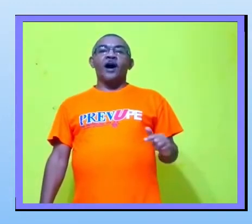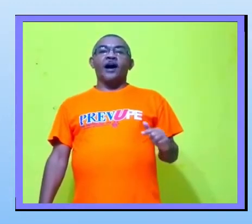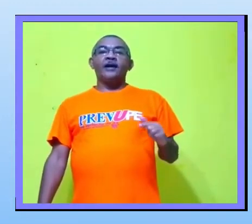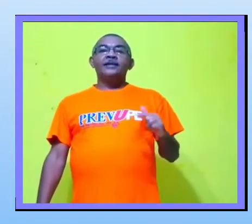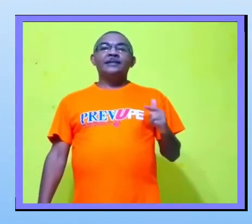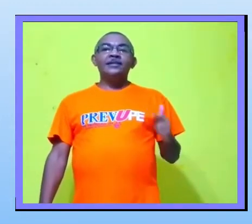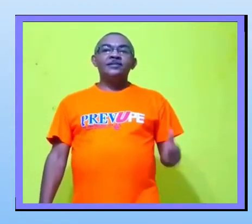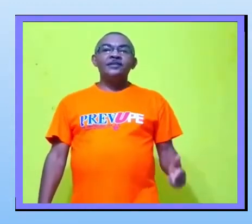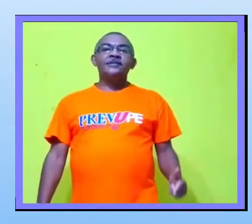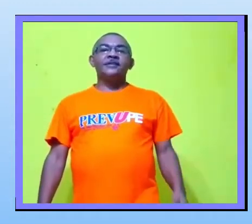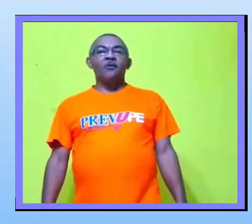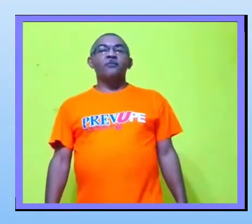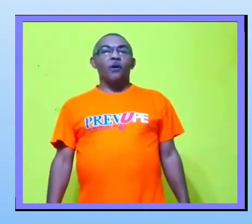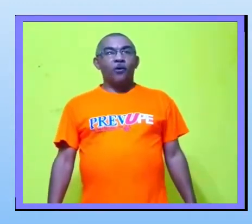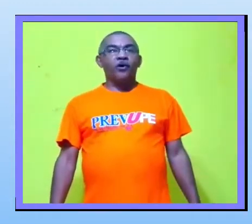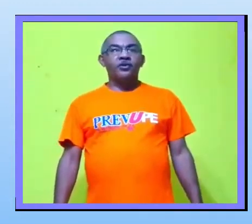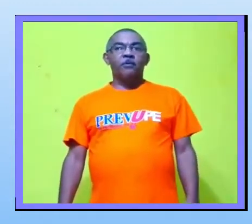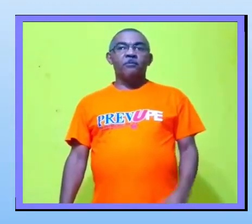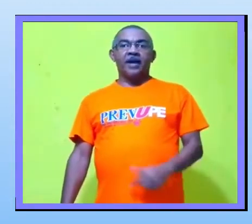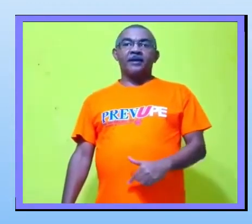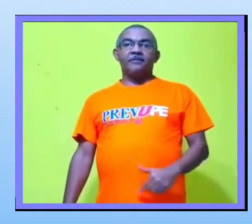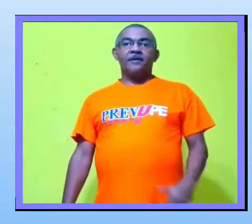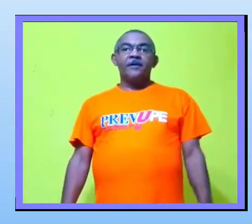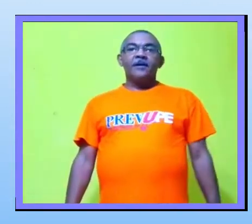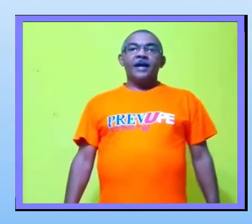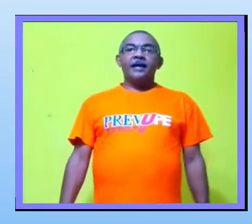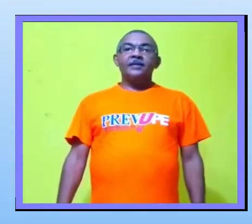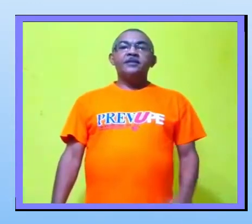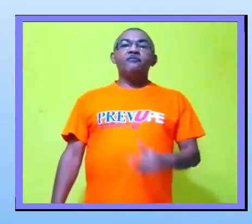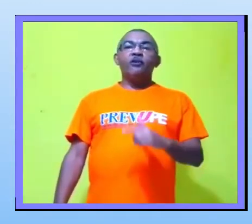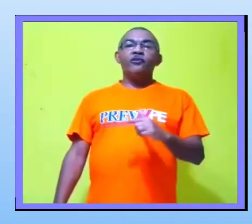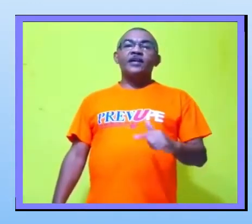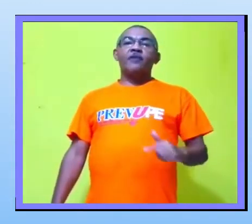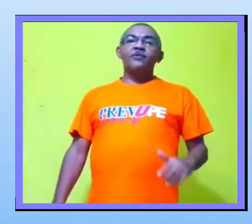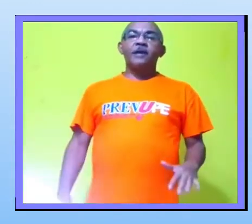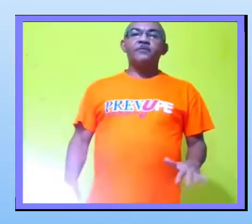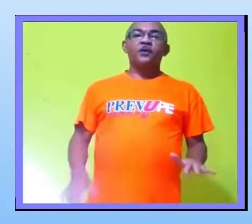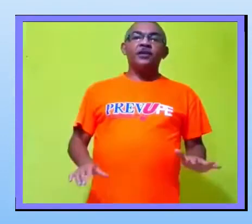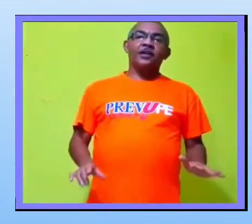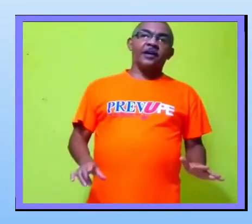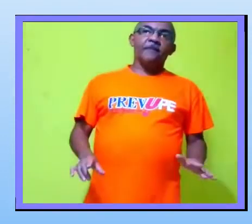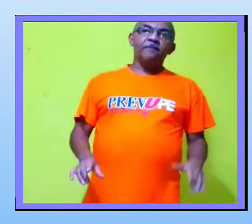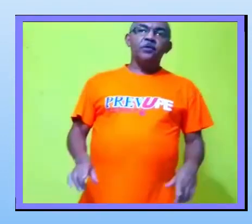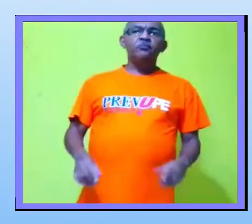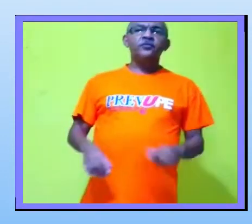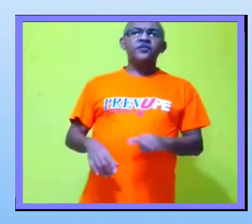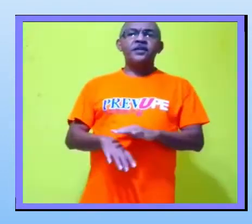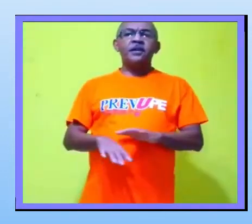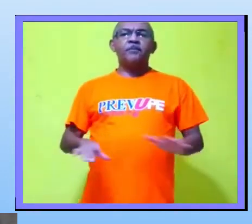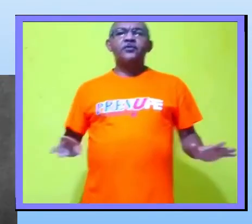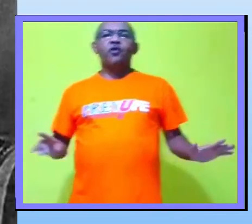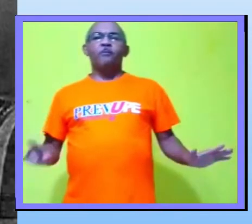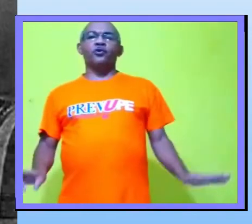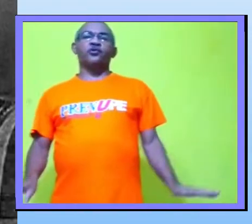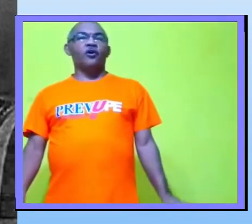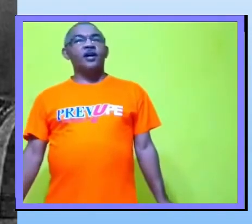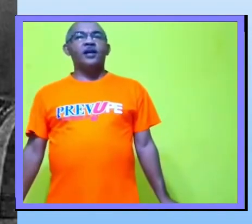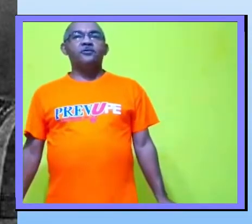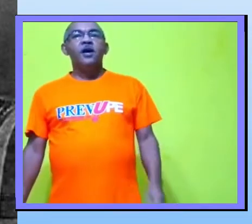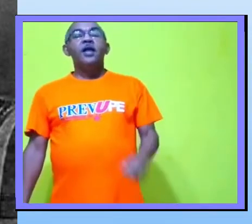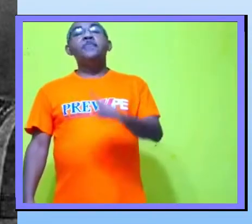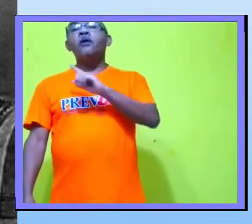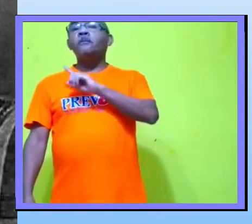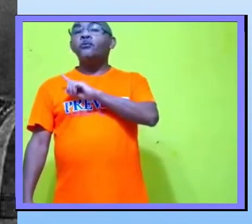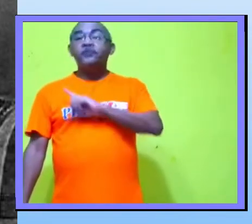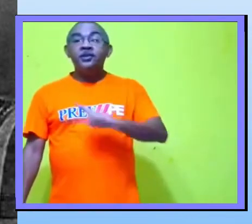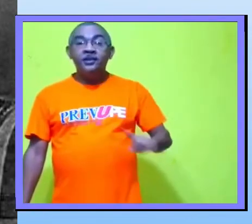Juntamente com a distinção proposta por Bergman, desenvolveu-se a concepção de que um simples composto